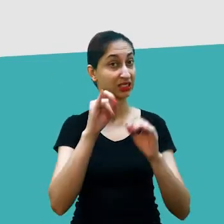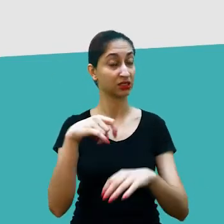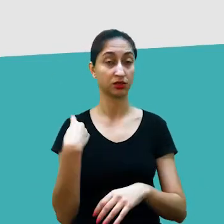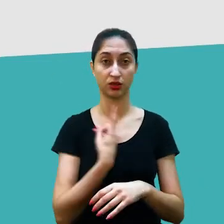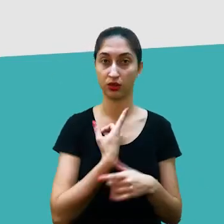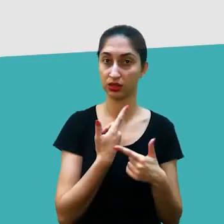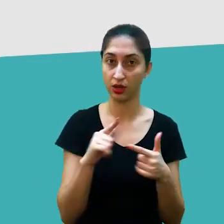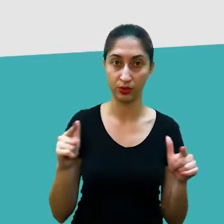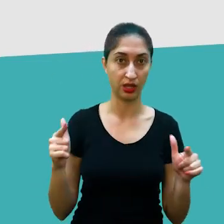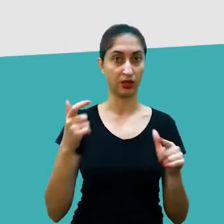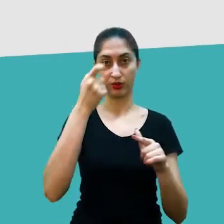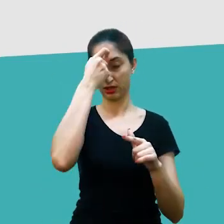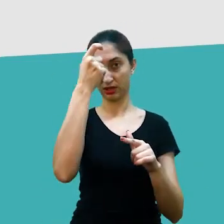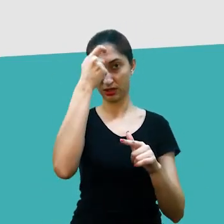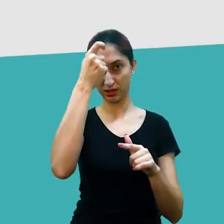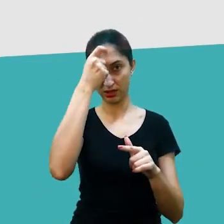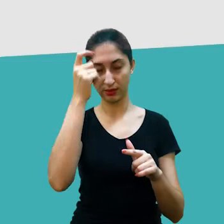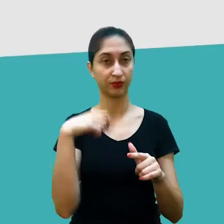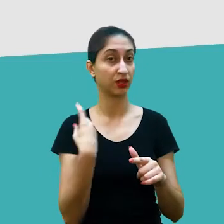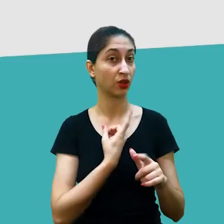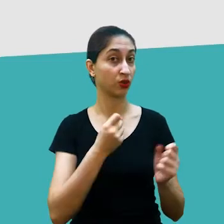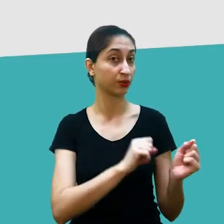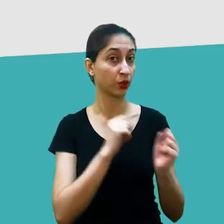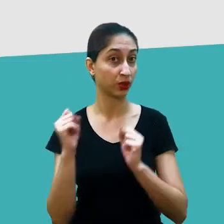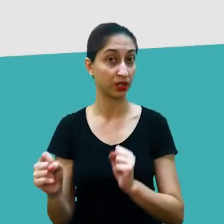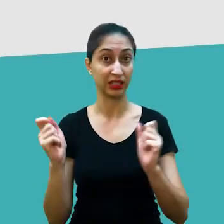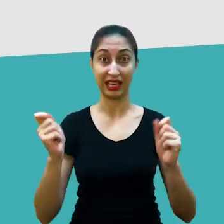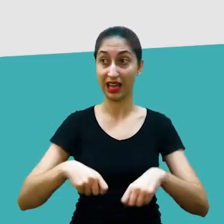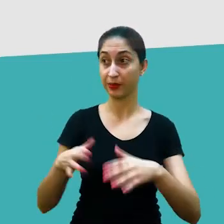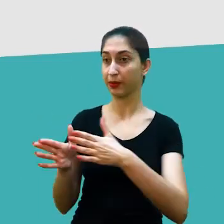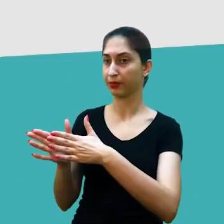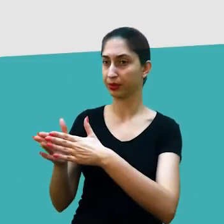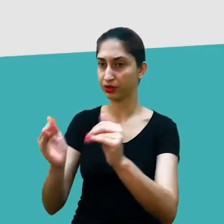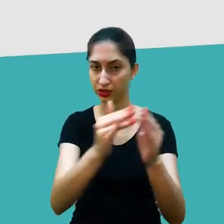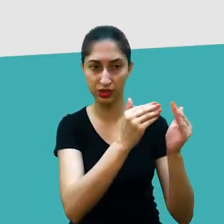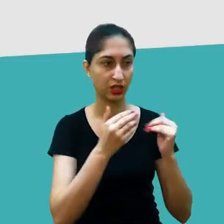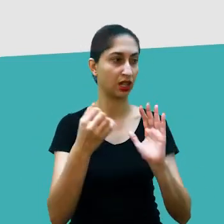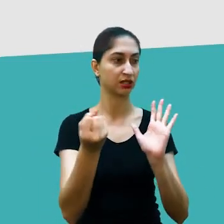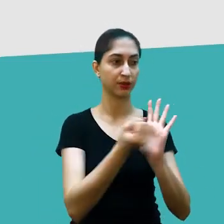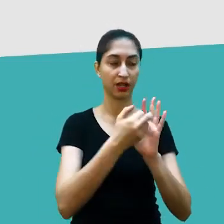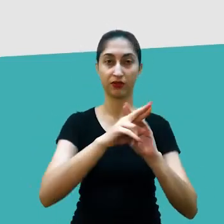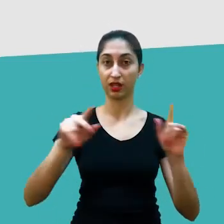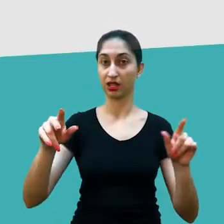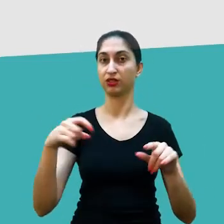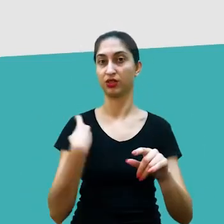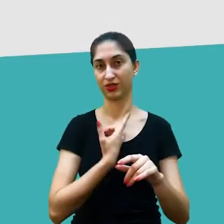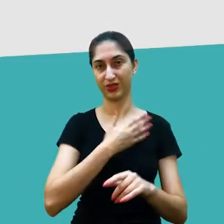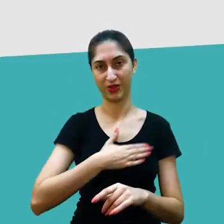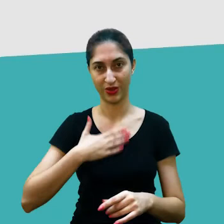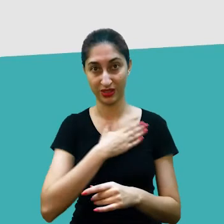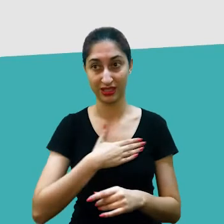consciência como consumidores e do poder que a gente tem na mão de cobrar das nossas marcas favoritas e, consequentemente, elas vão cobrar dos